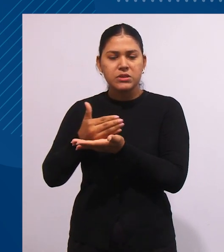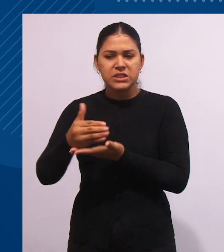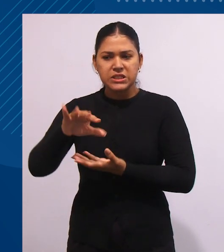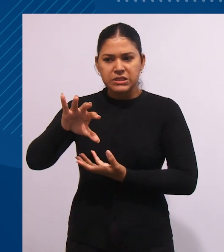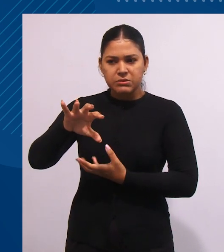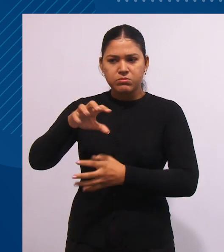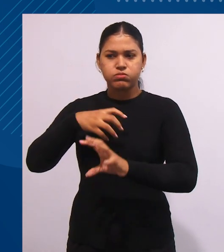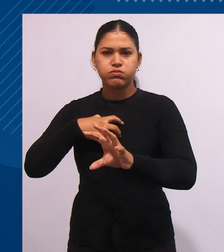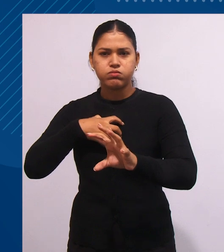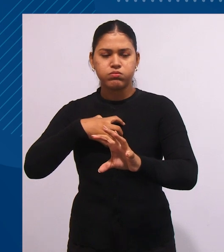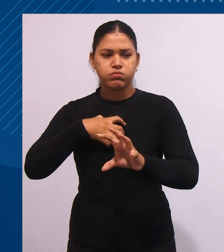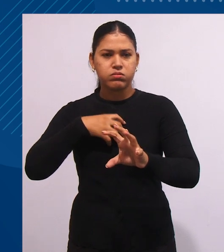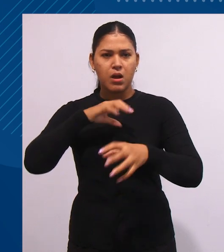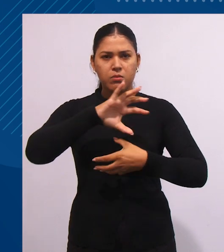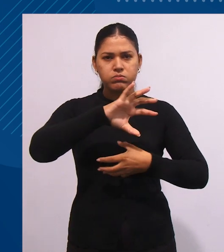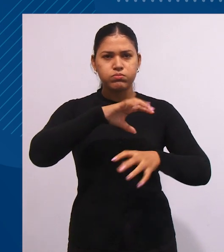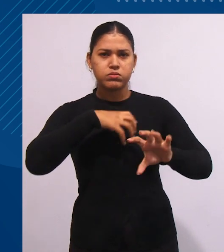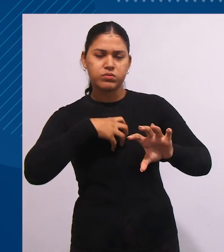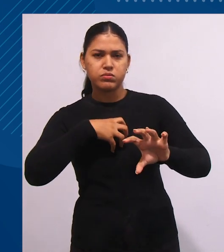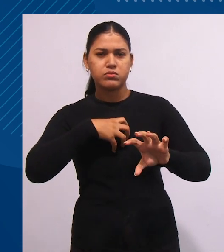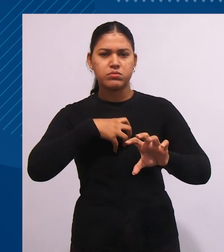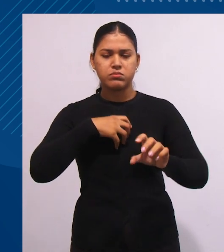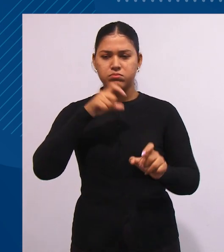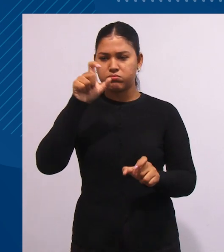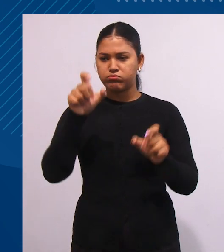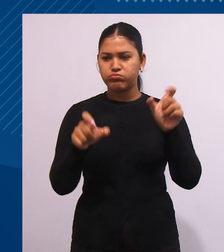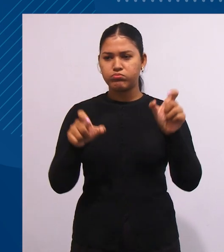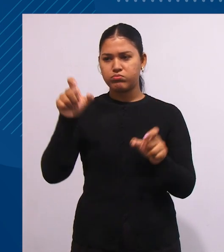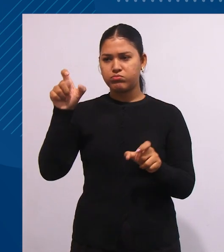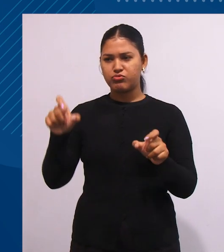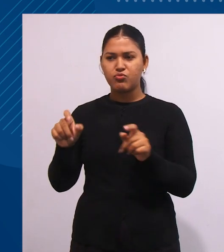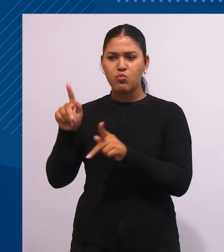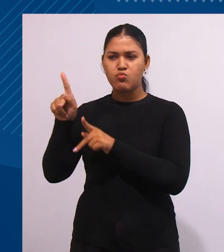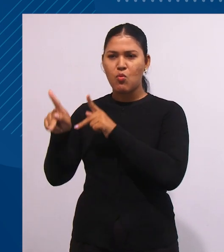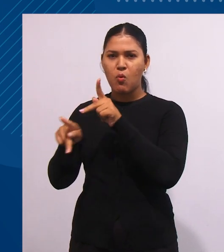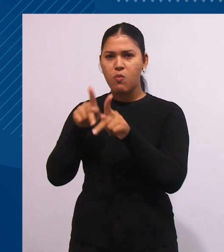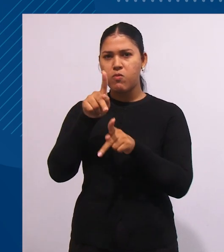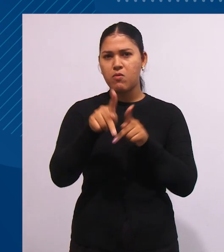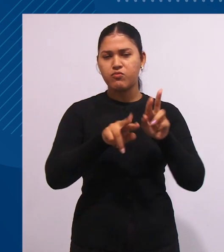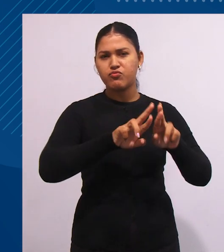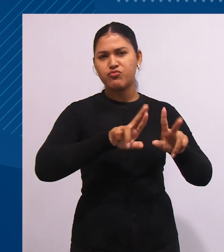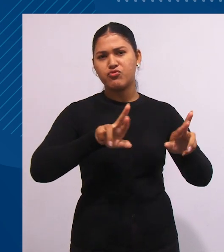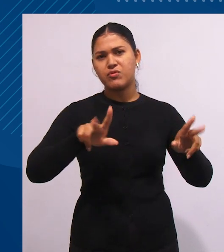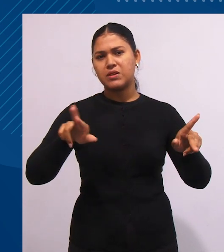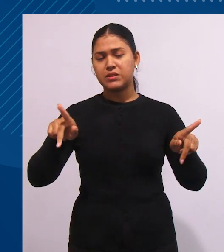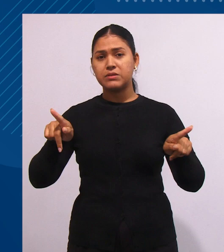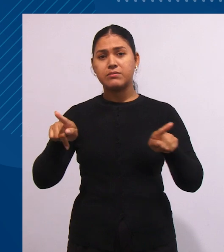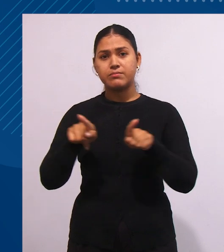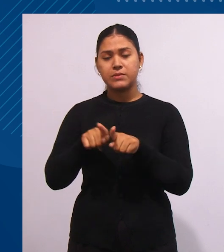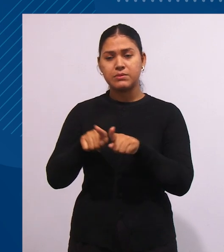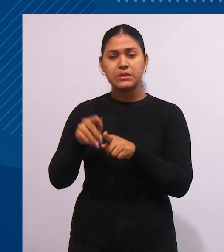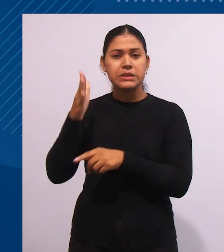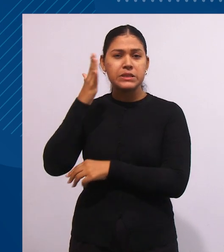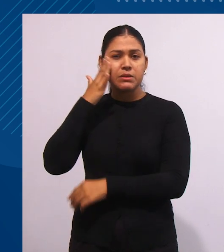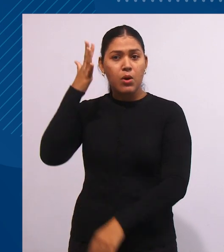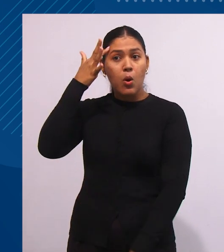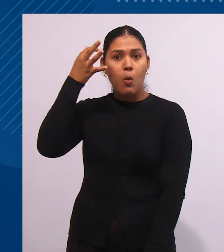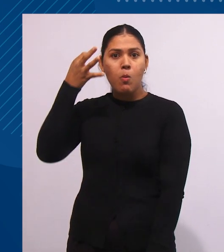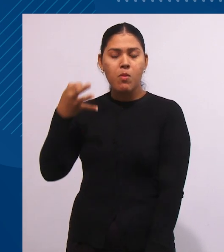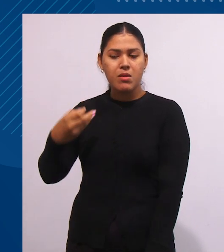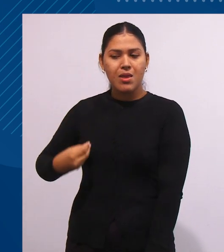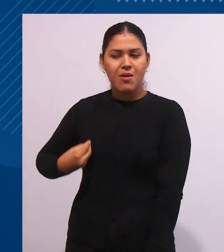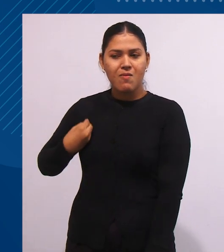você desenvolva uma empatia e uma habilidade de compreensão dessas